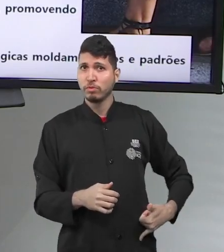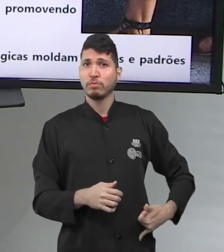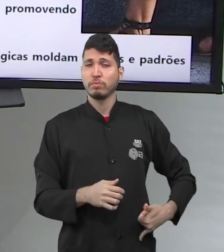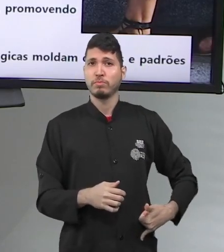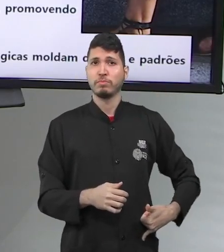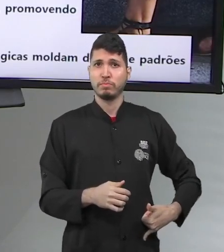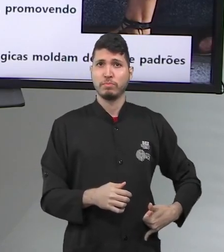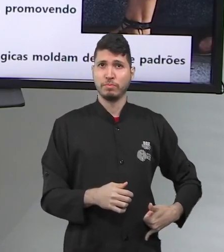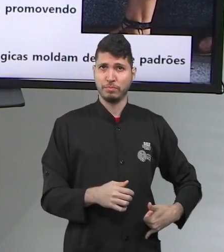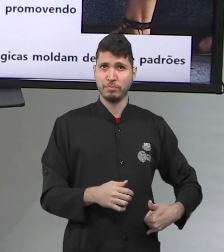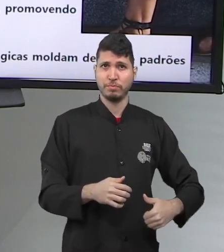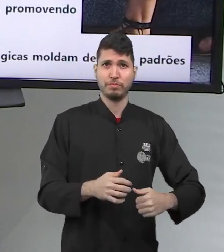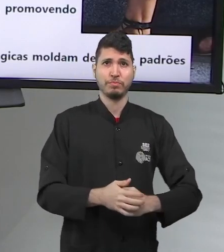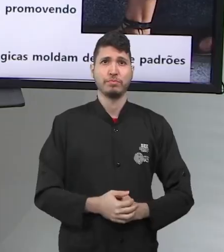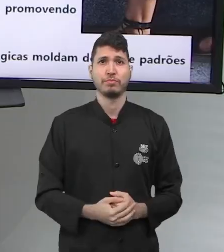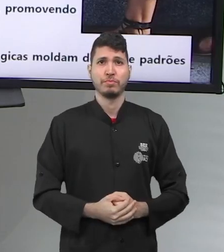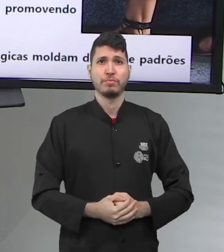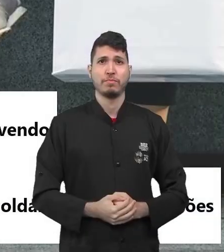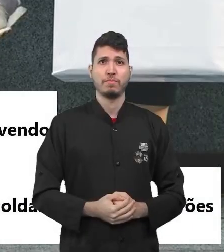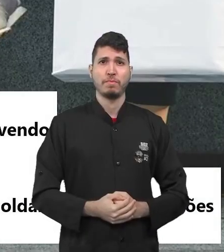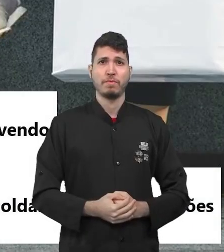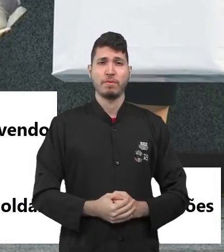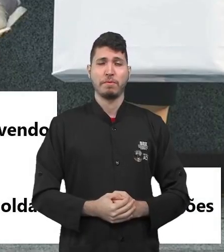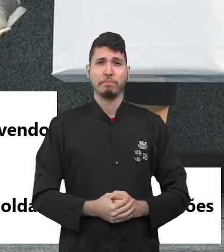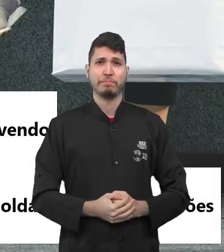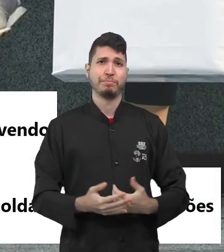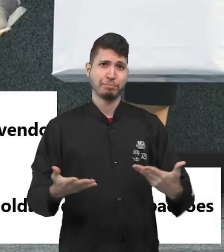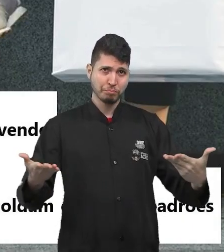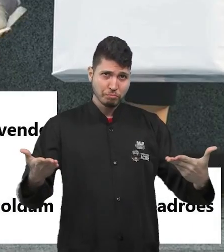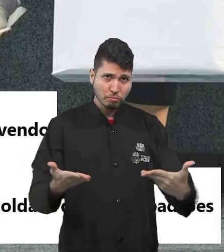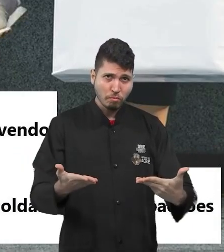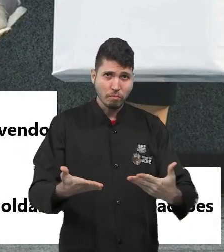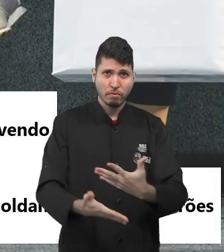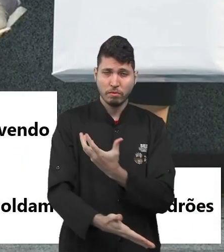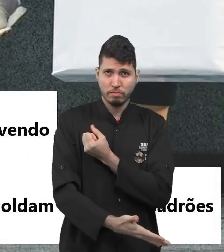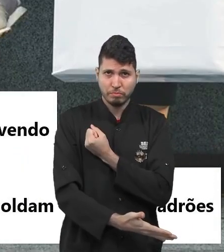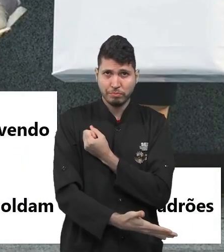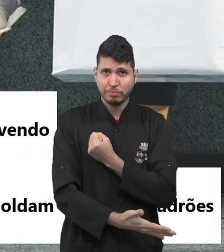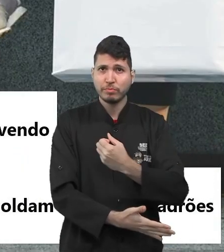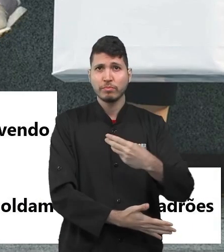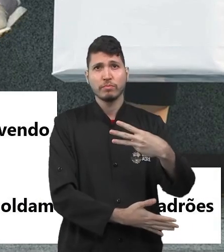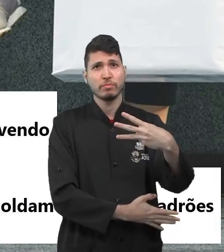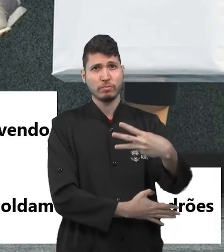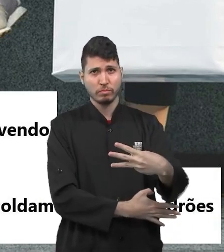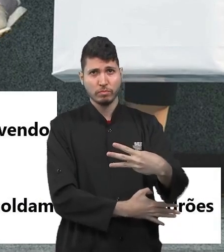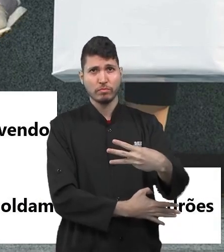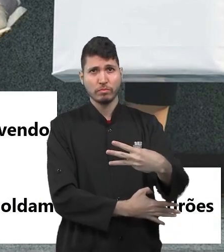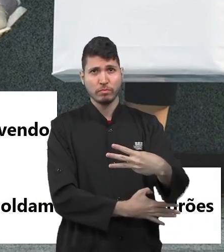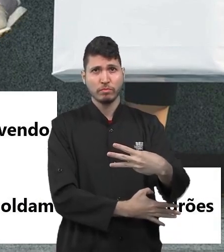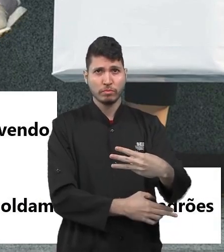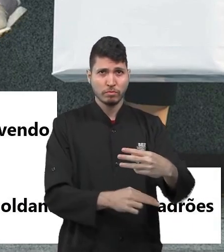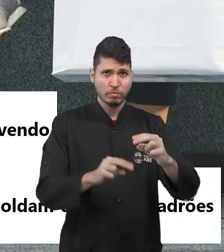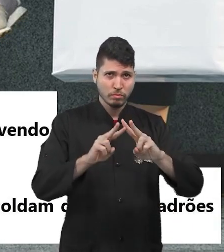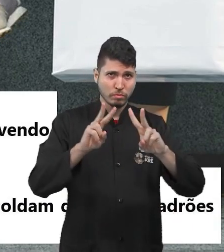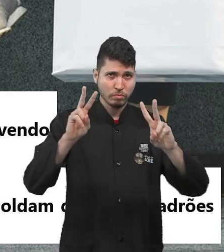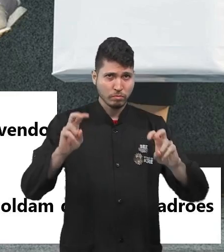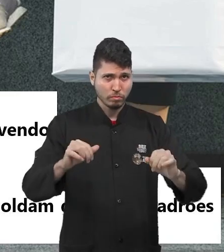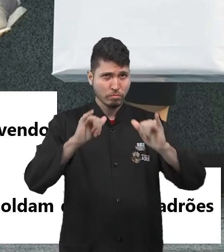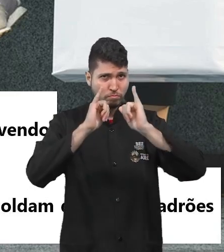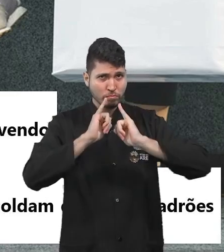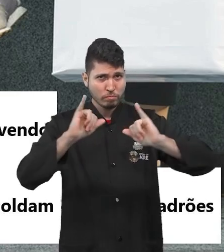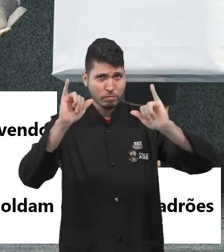entra o item 3 que vocês estão visualizando aqui na nossa imagem, a questão da publicidade, a questão